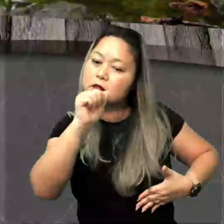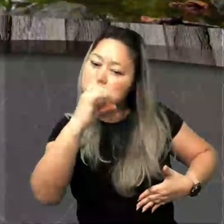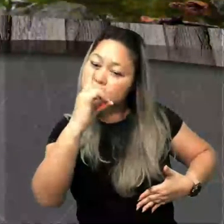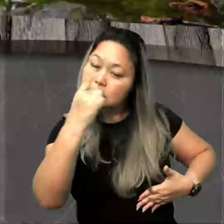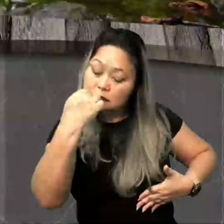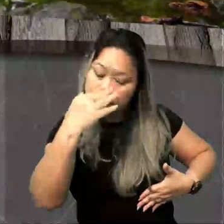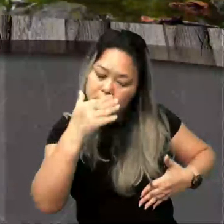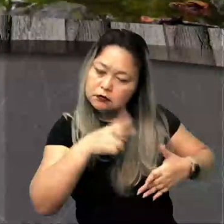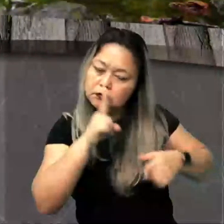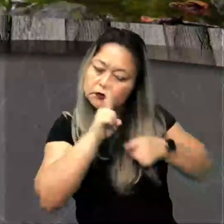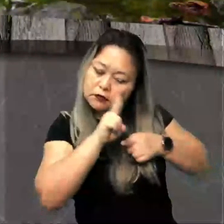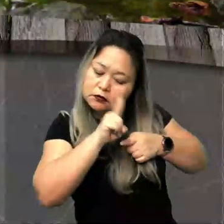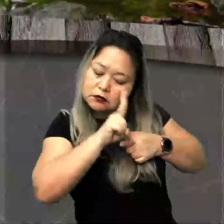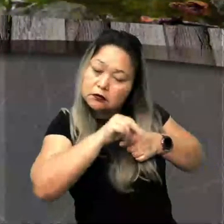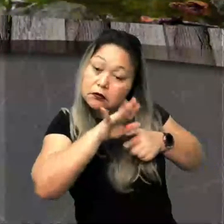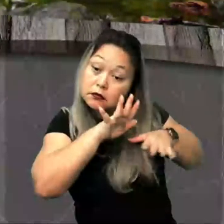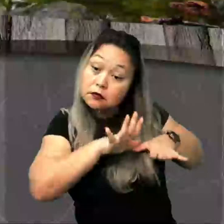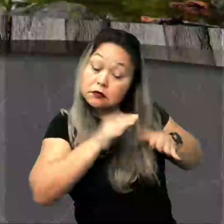muita atenção.